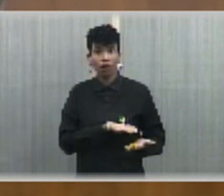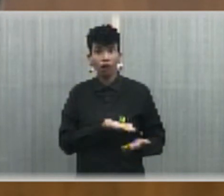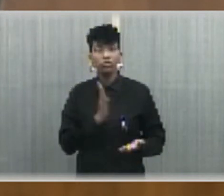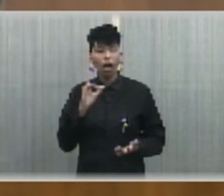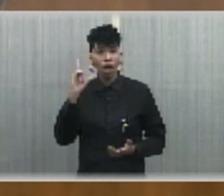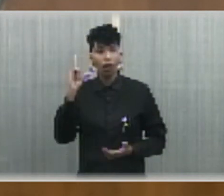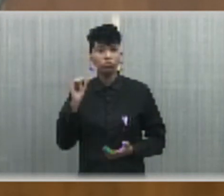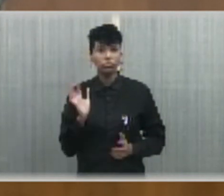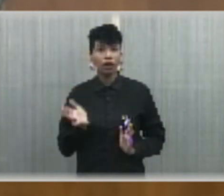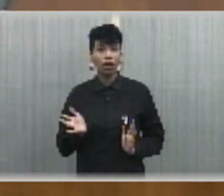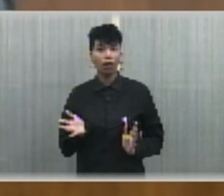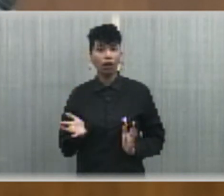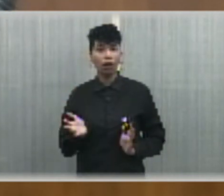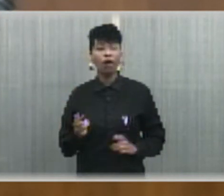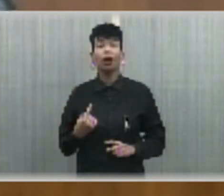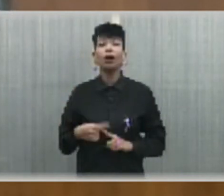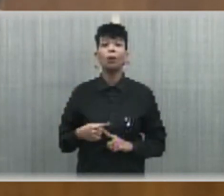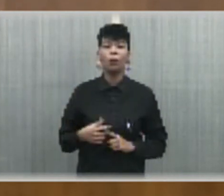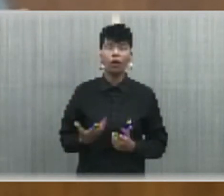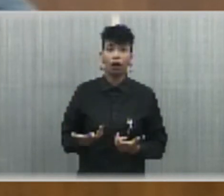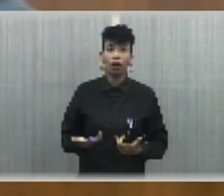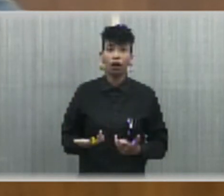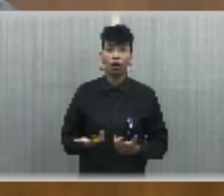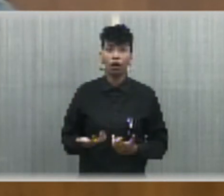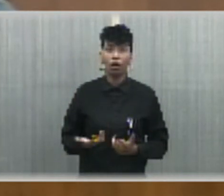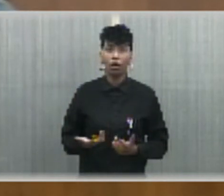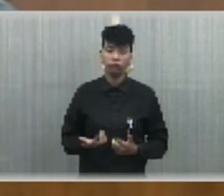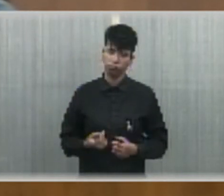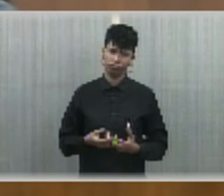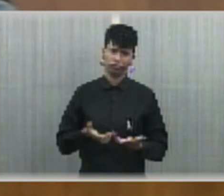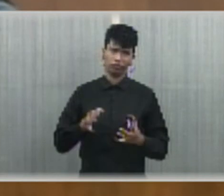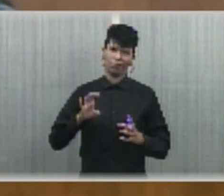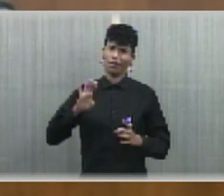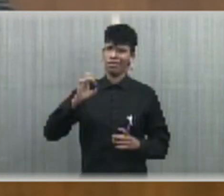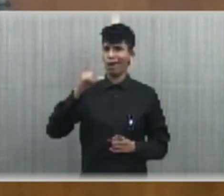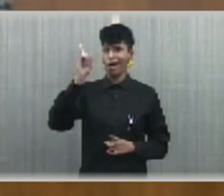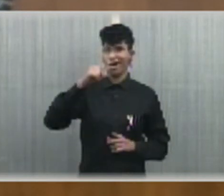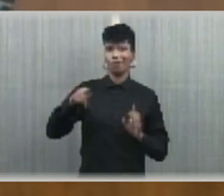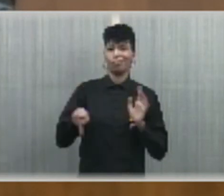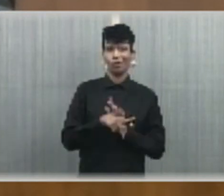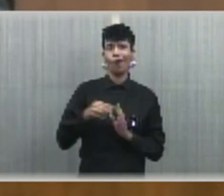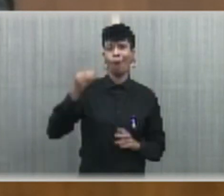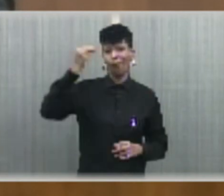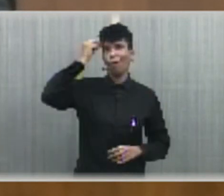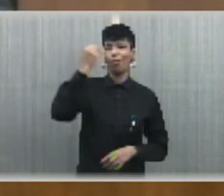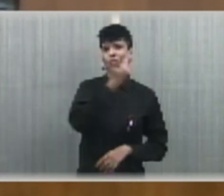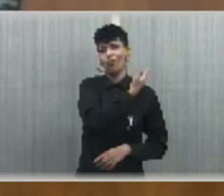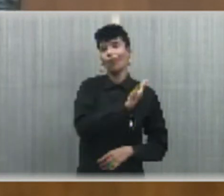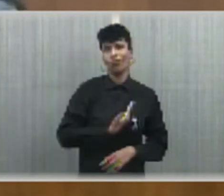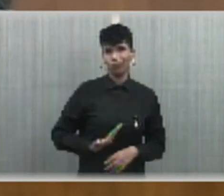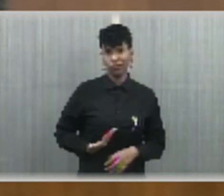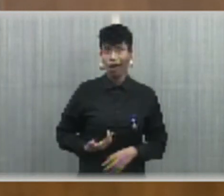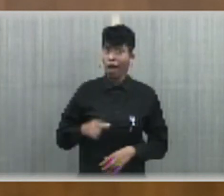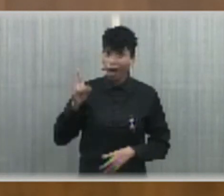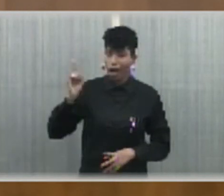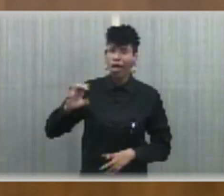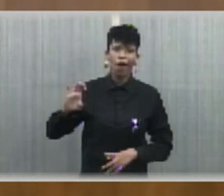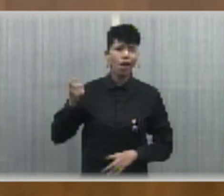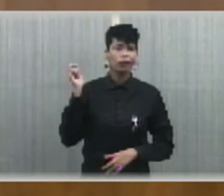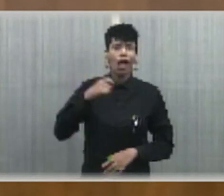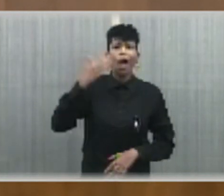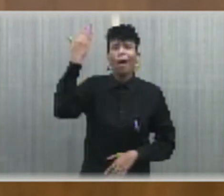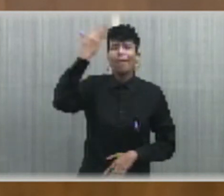reduziu. Por quê? Porque, claro que a culpa era do governo, claro, a culpa era do governo